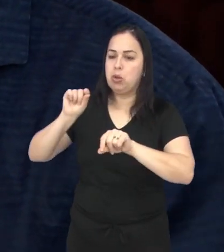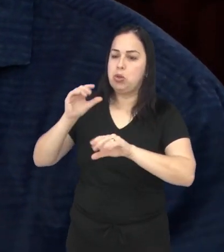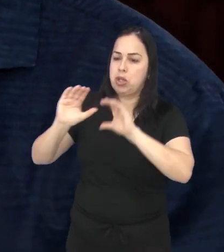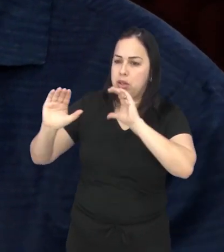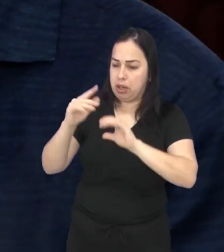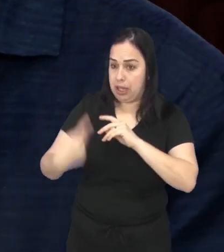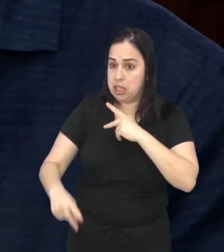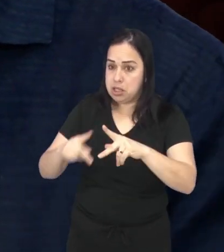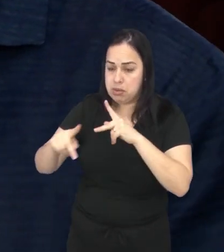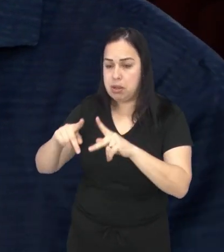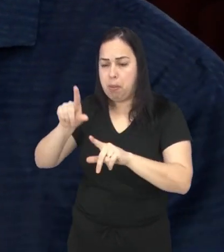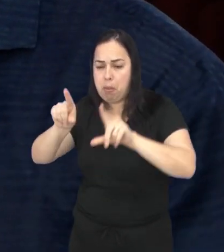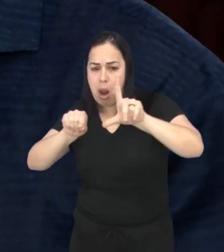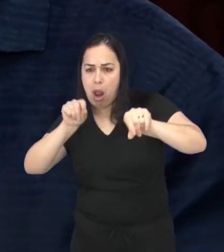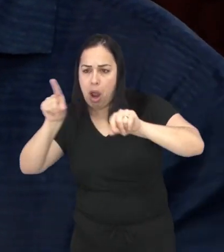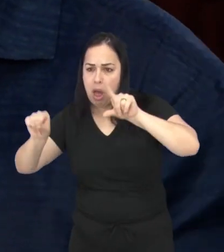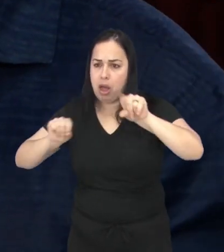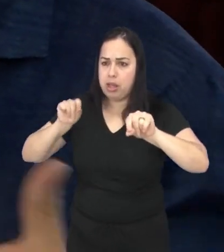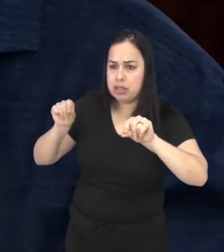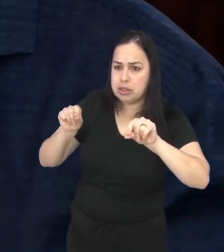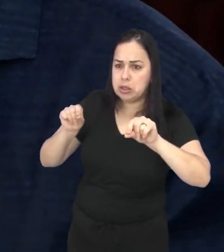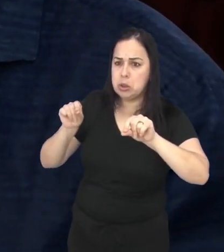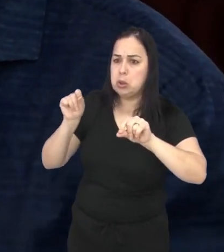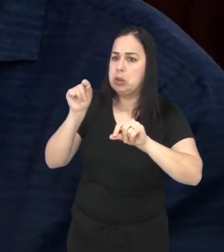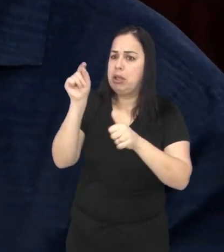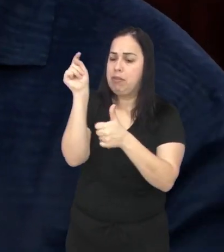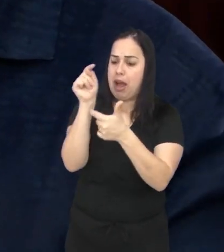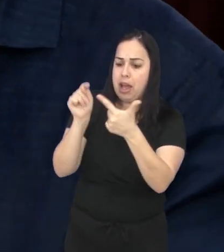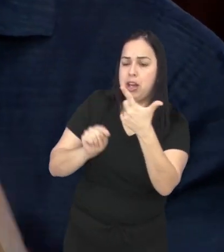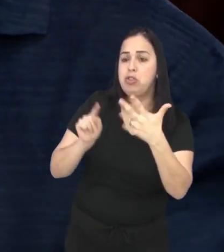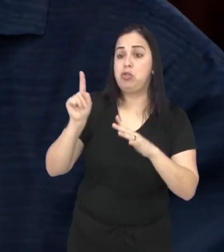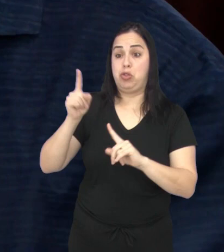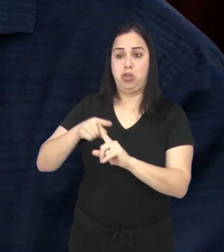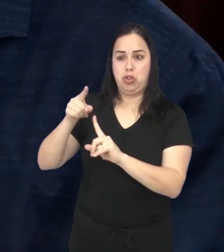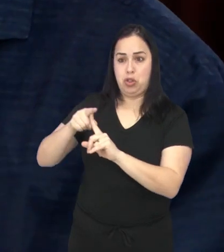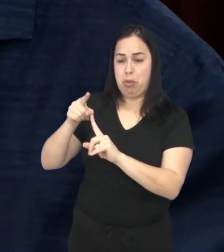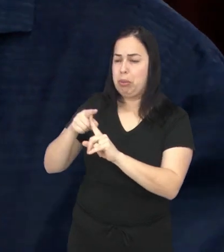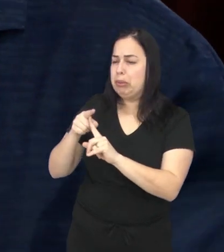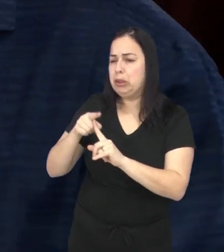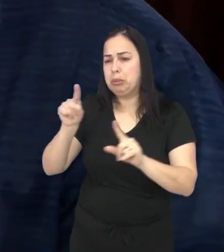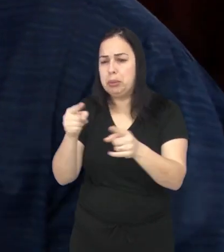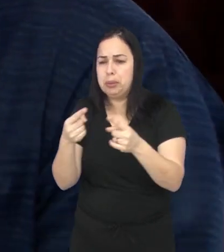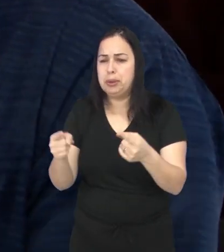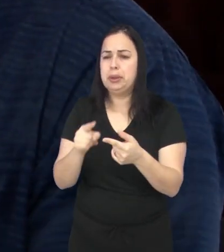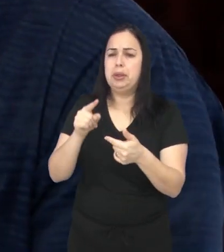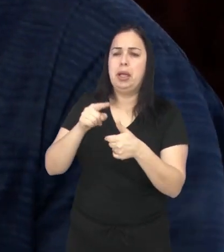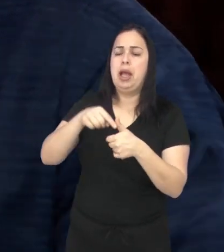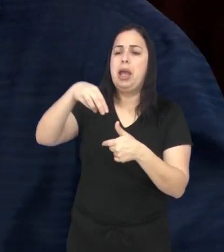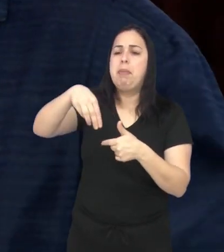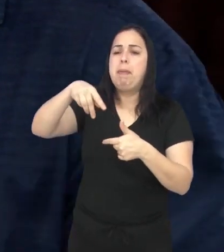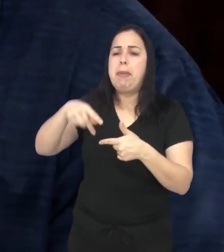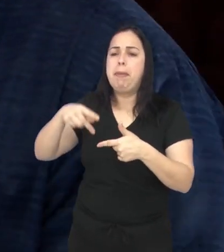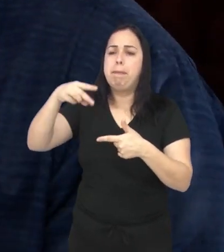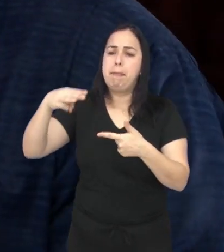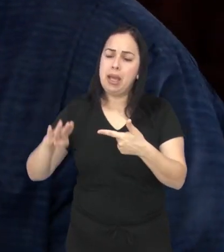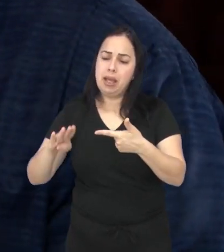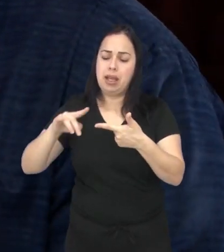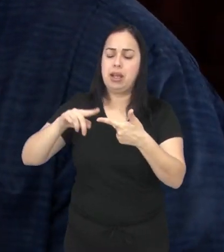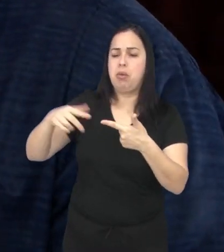José dos Campos. Conseguimos de vários gêneros, então foi reggae, MPB,